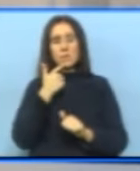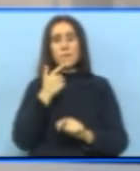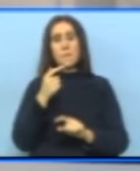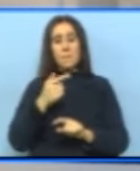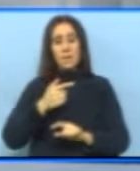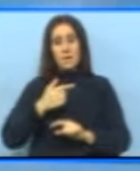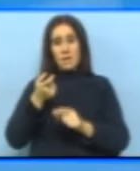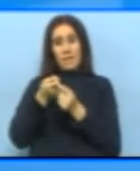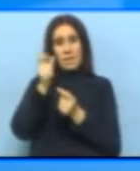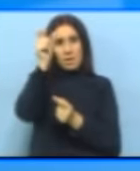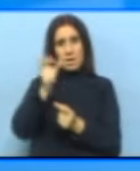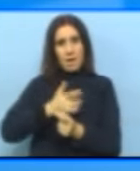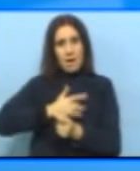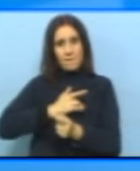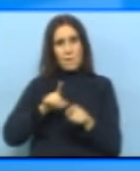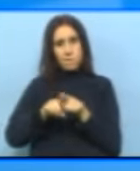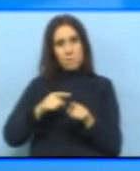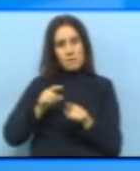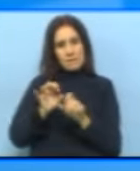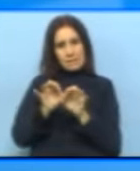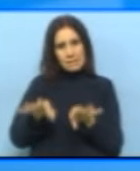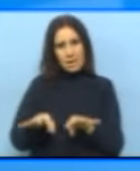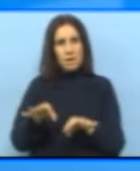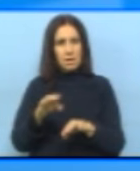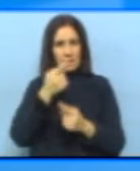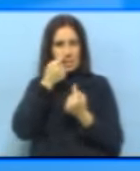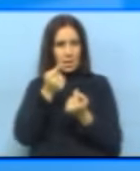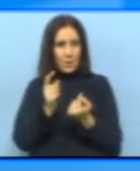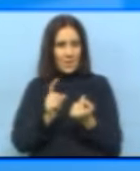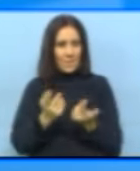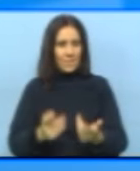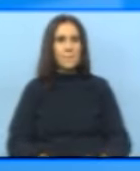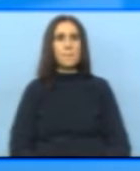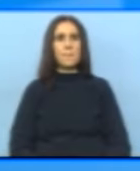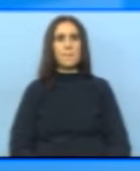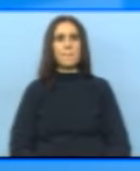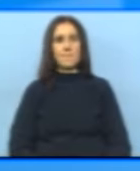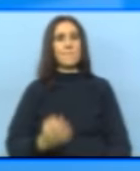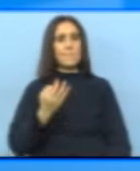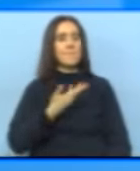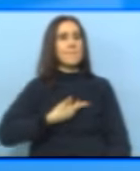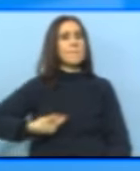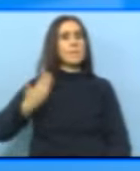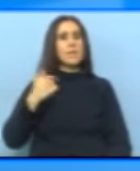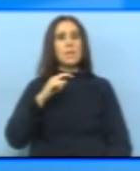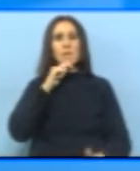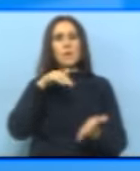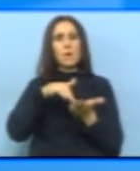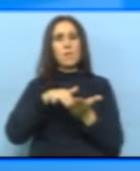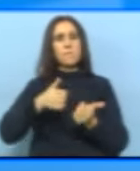mesmo. Em sintonia ou nem tanto, não é? É exatamente. Aquilo que se chamava outrora o Código de Santidade, hoje em dia os